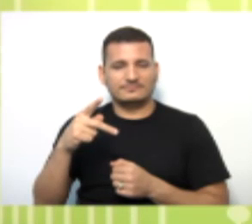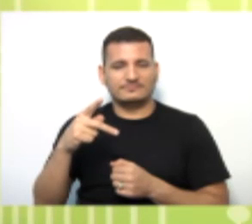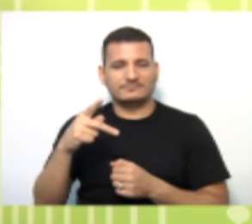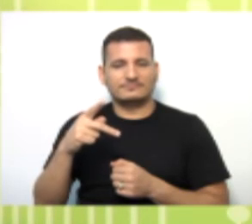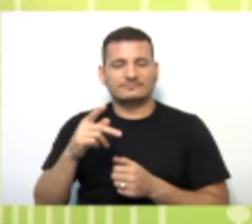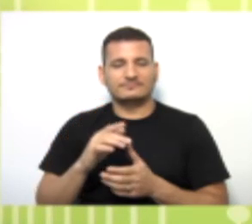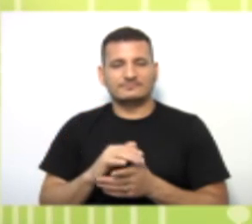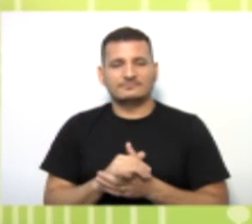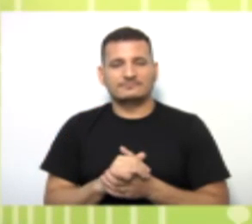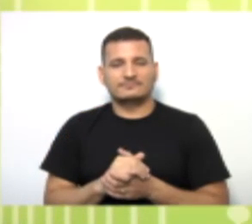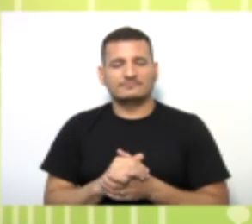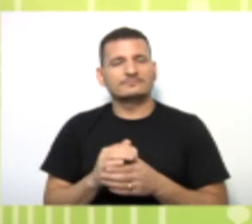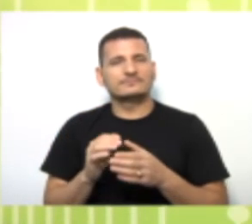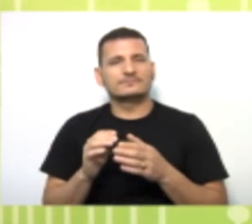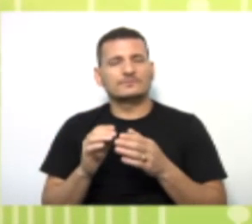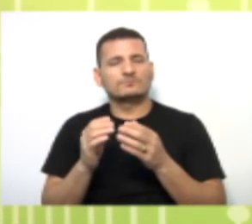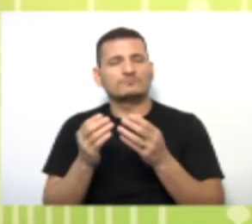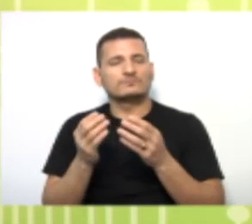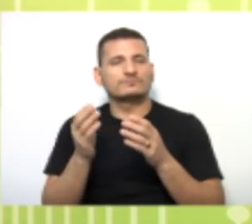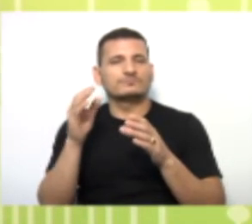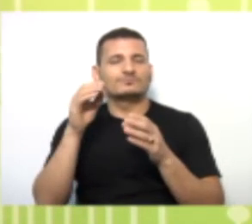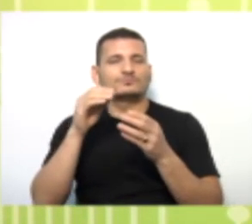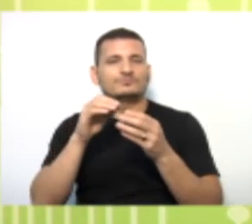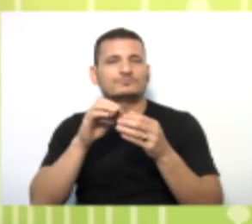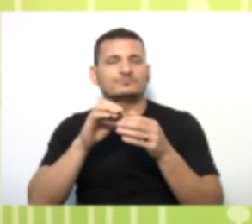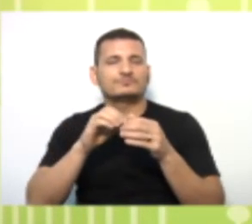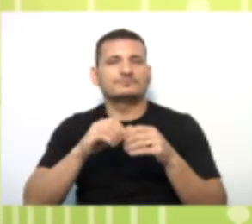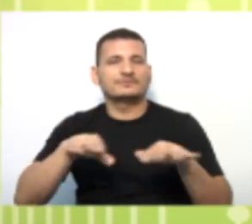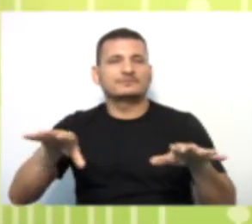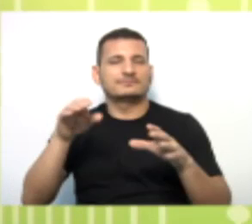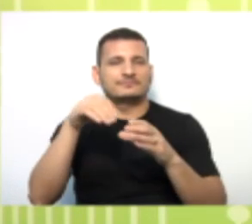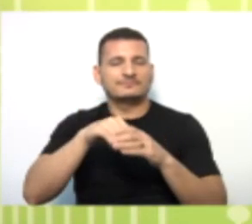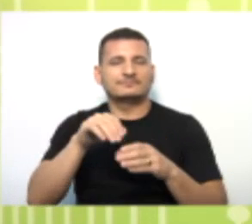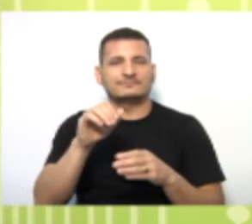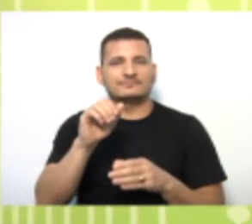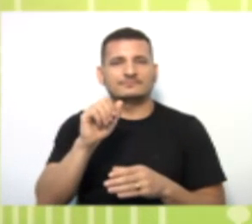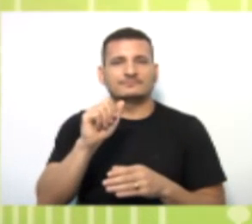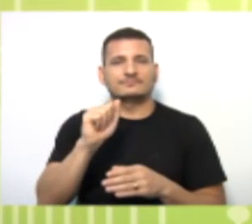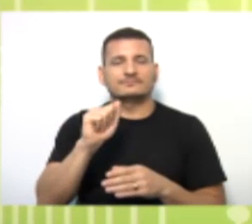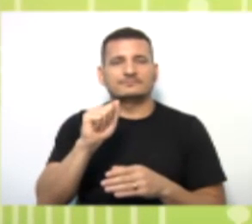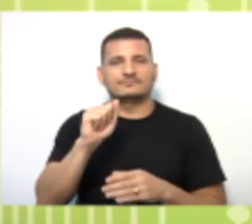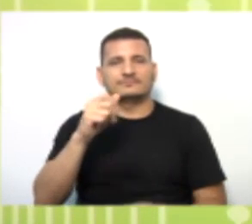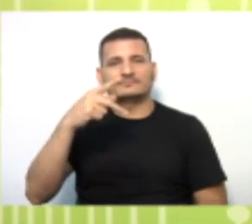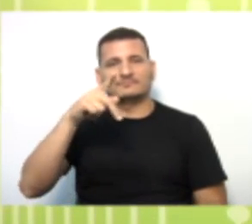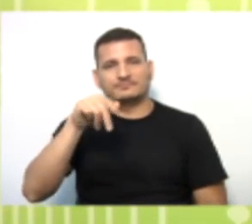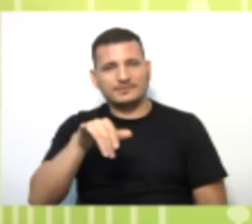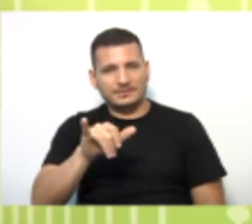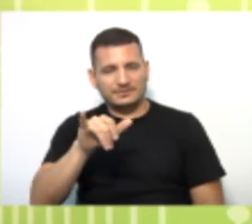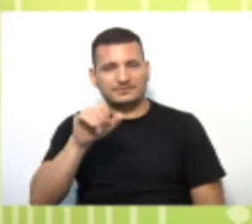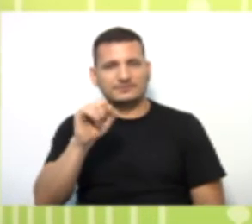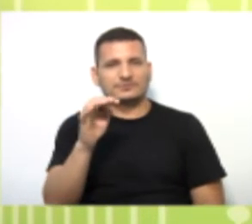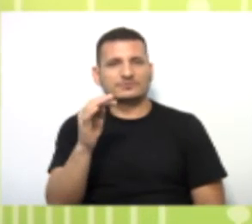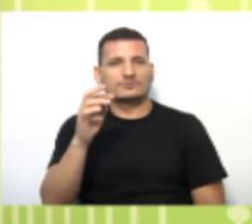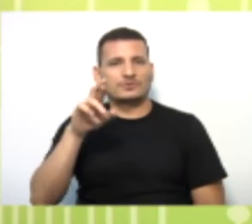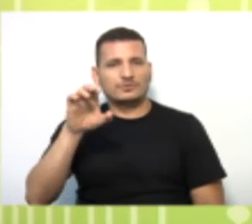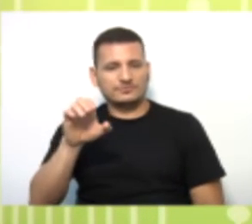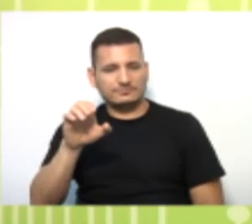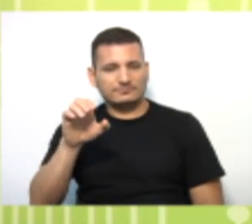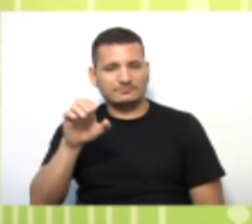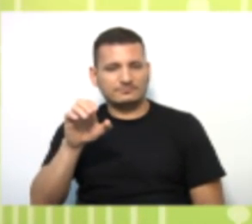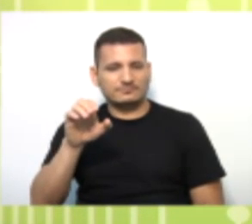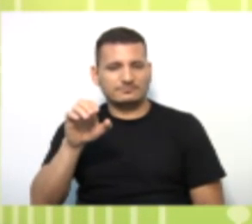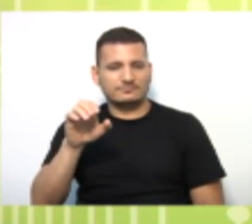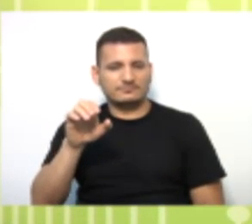no Play Store, se eu não me engano, acho que foi Android que ele fez, que fazia isso de forma automatizada para esses